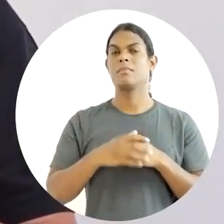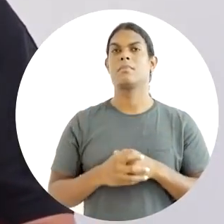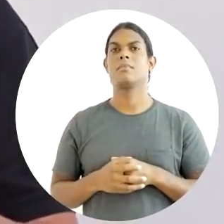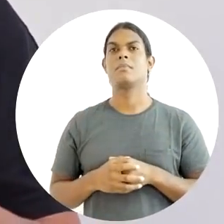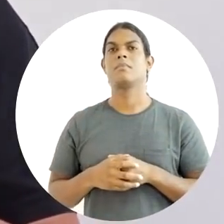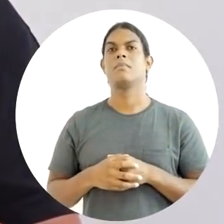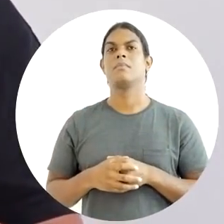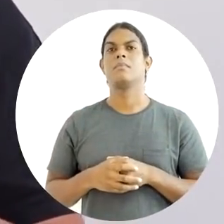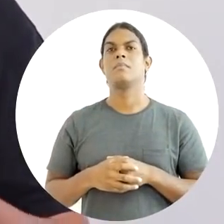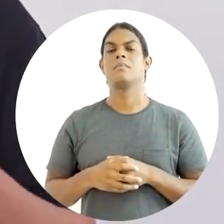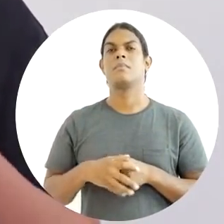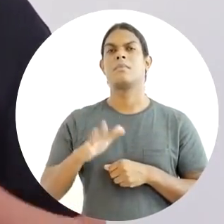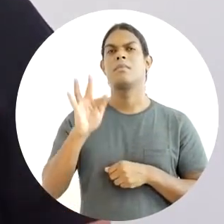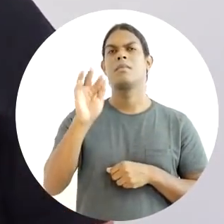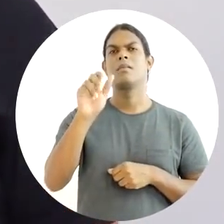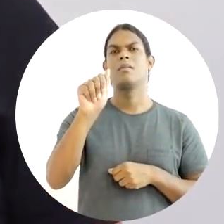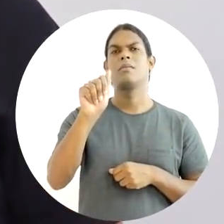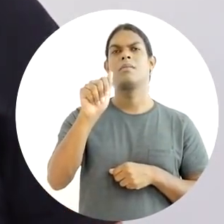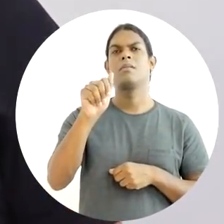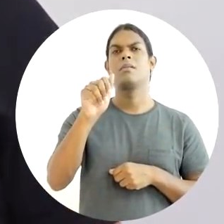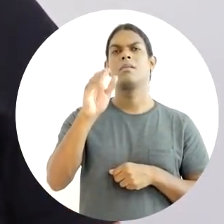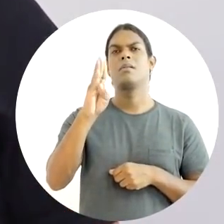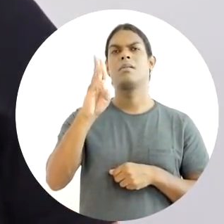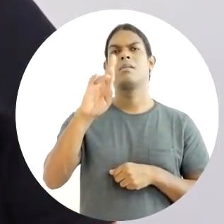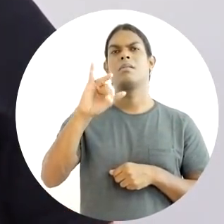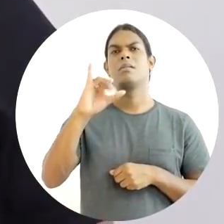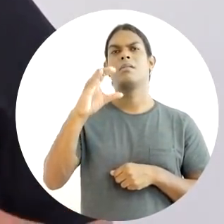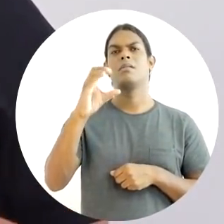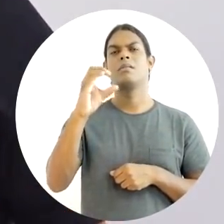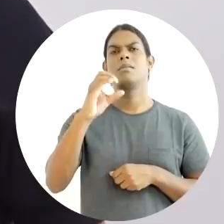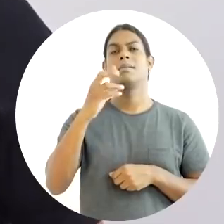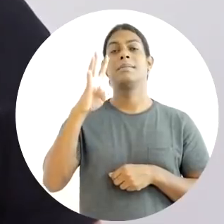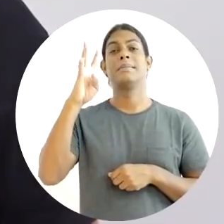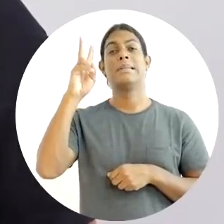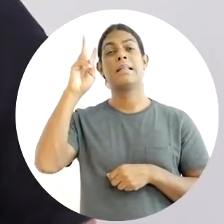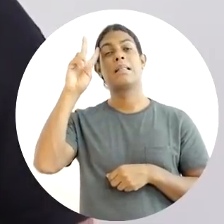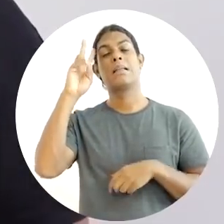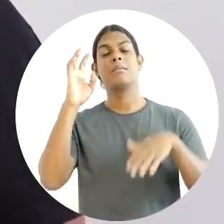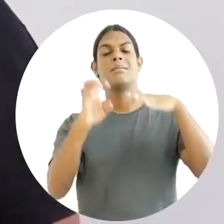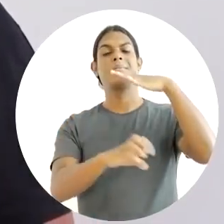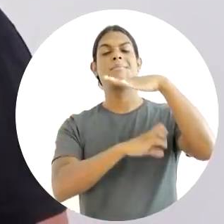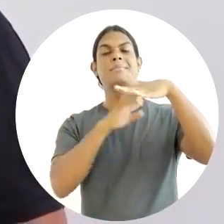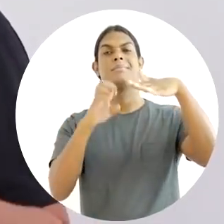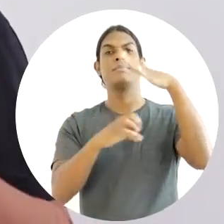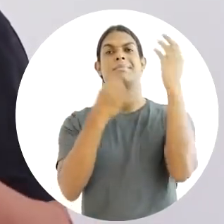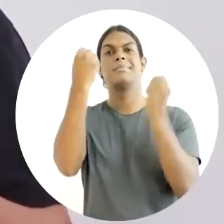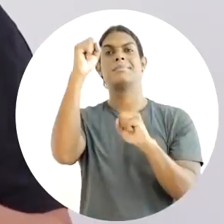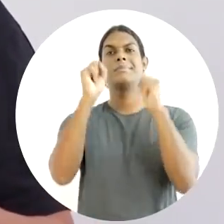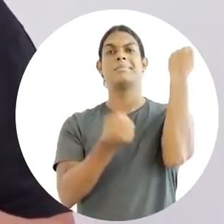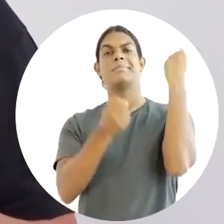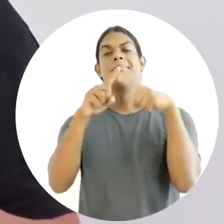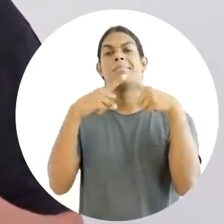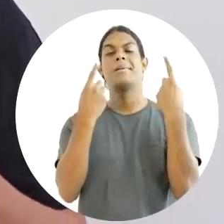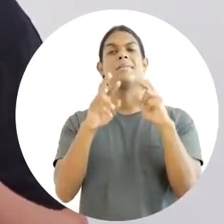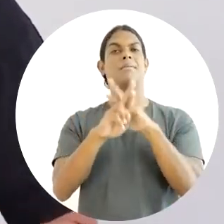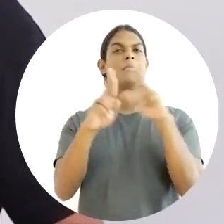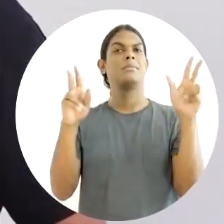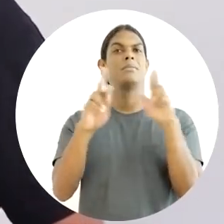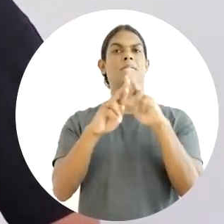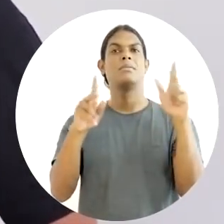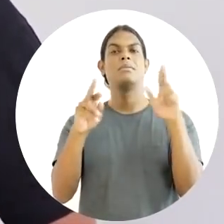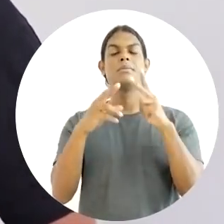fabric. Fabric. A primeira coisa que vai vir na tua cabeça, o que é? Fábrica. Mas não. Fabric